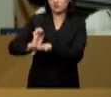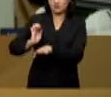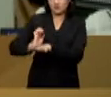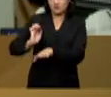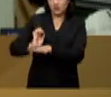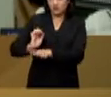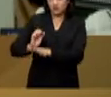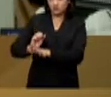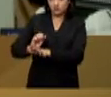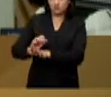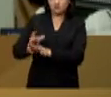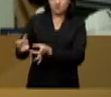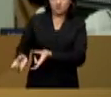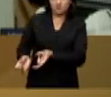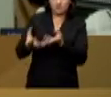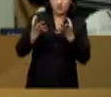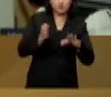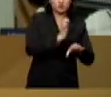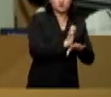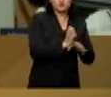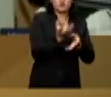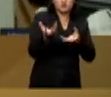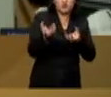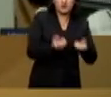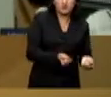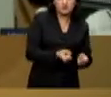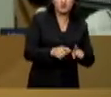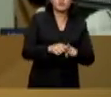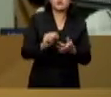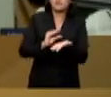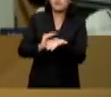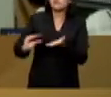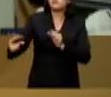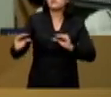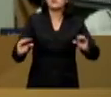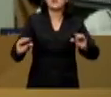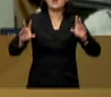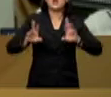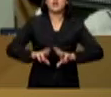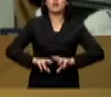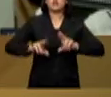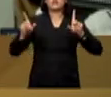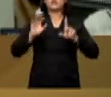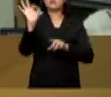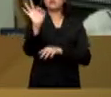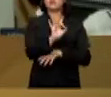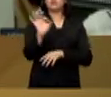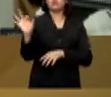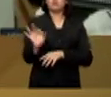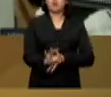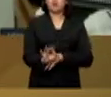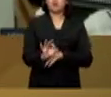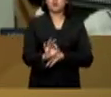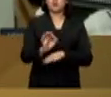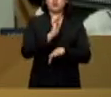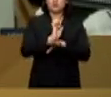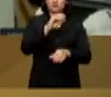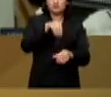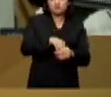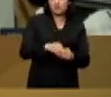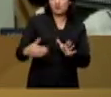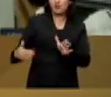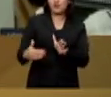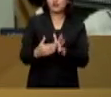destino, da receita correspondente à diferença entre a alíquota interna e a interestadual, começando em 2015